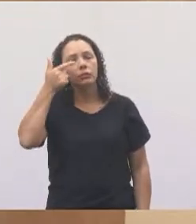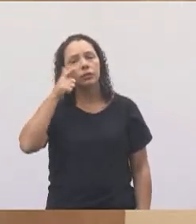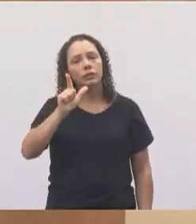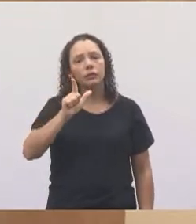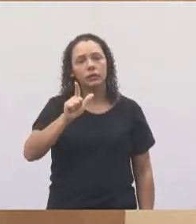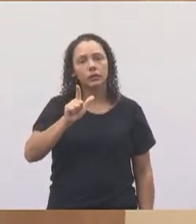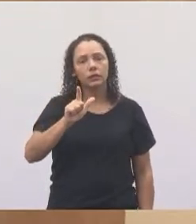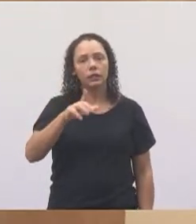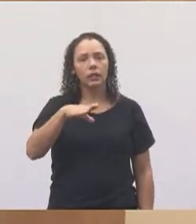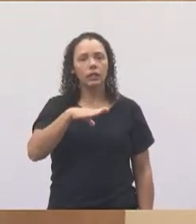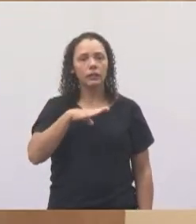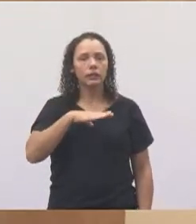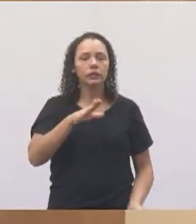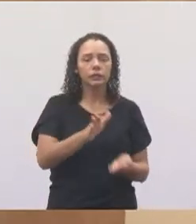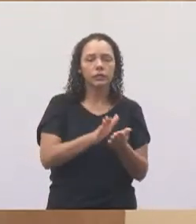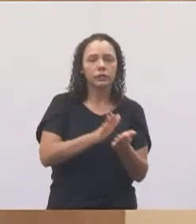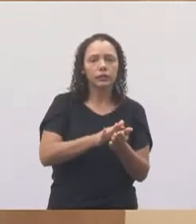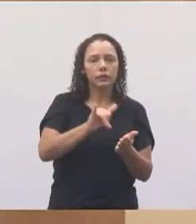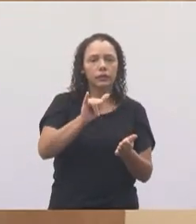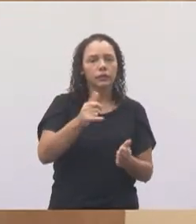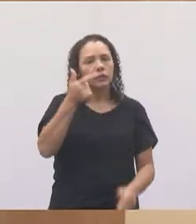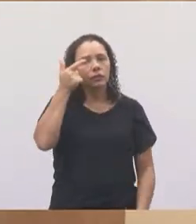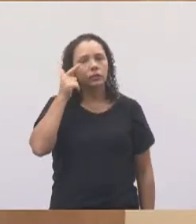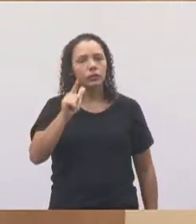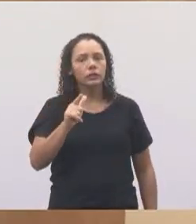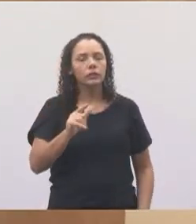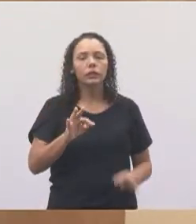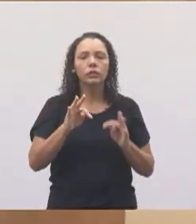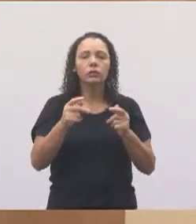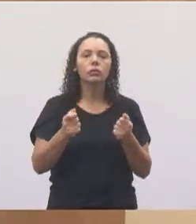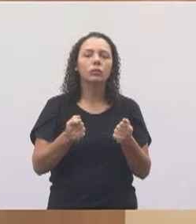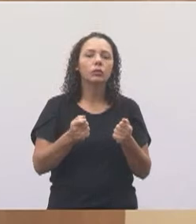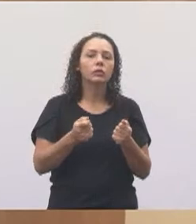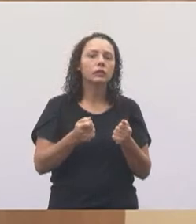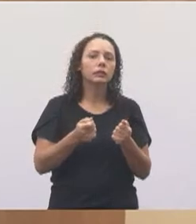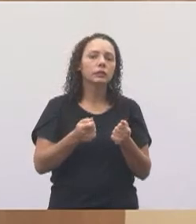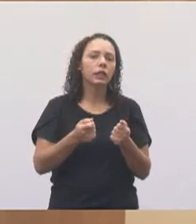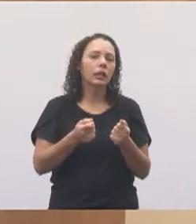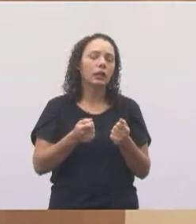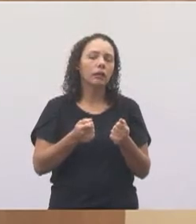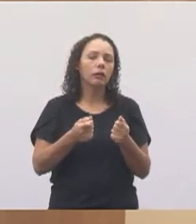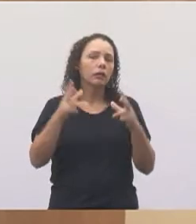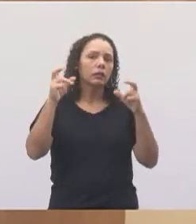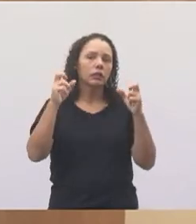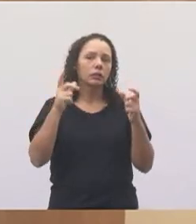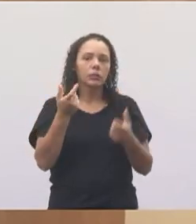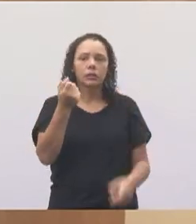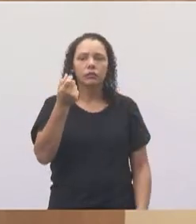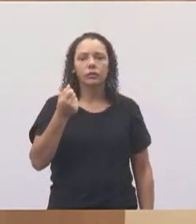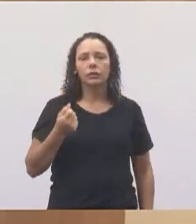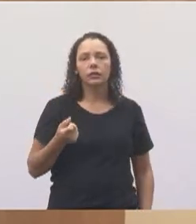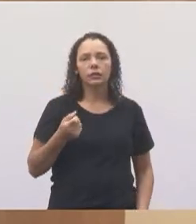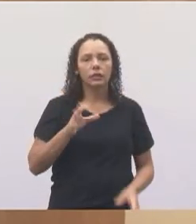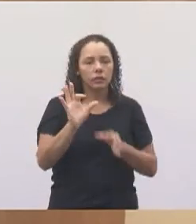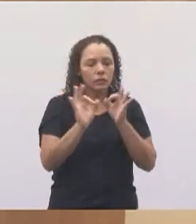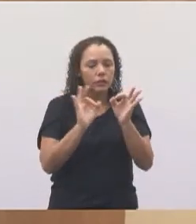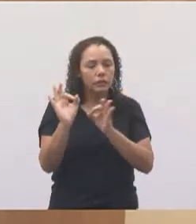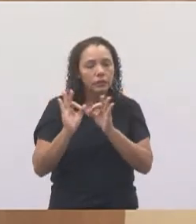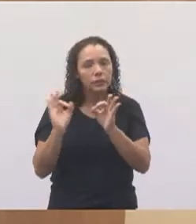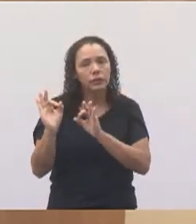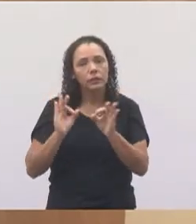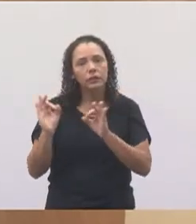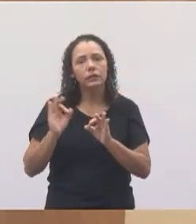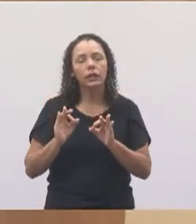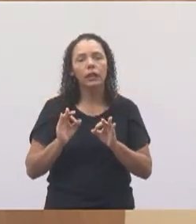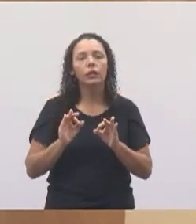município colocasse em dia todas as questões financeiras, né? Então, esse título já chegou para o município,